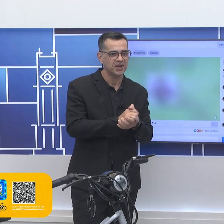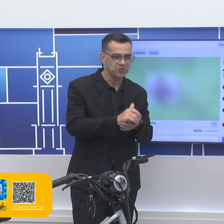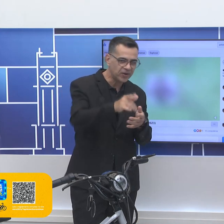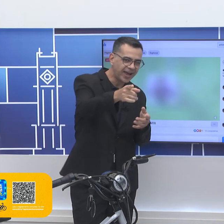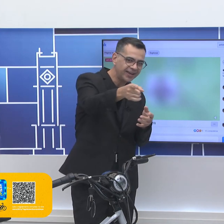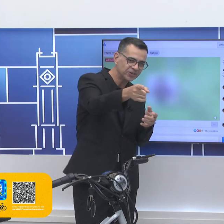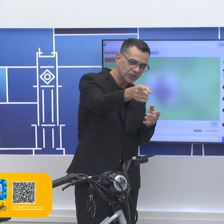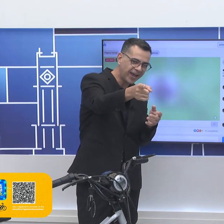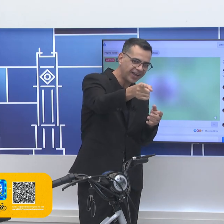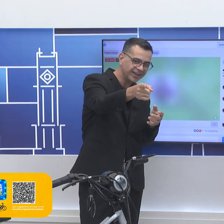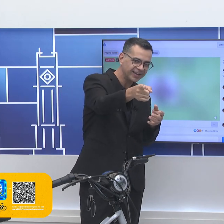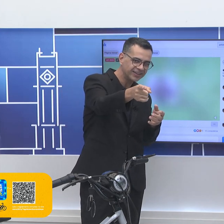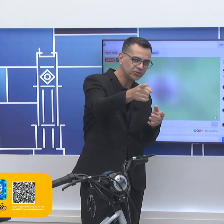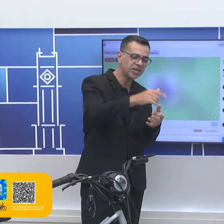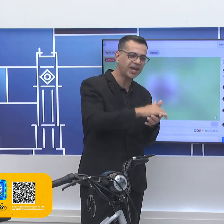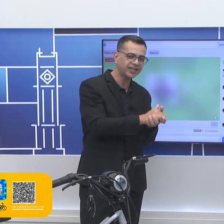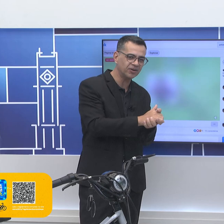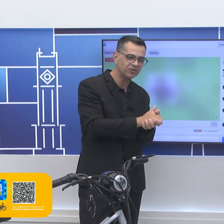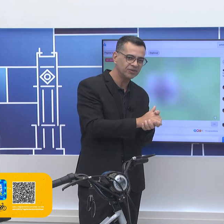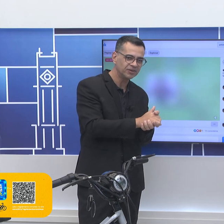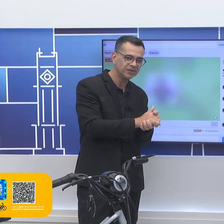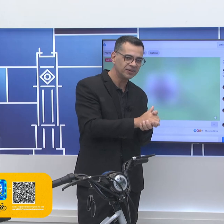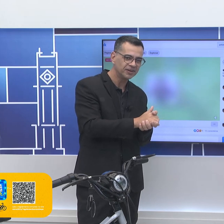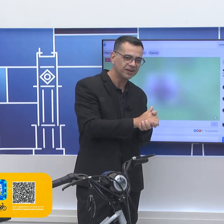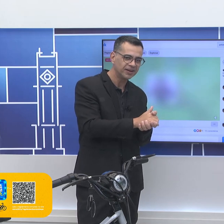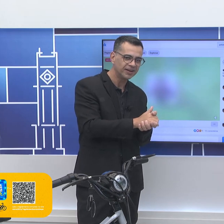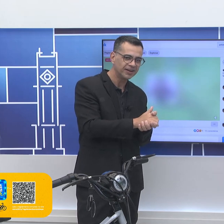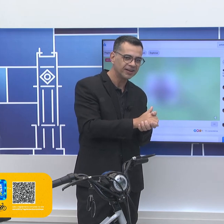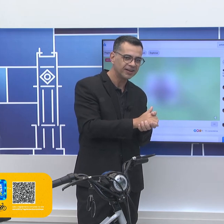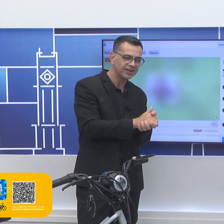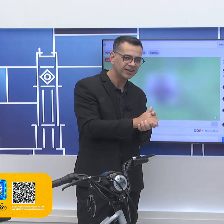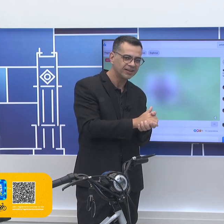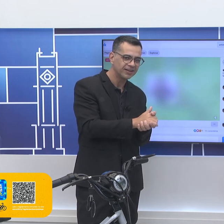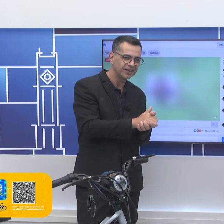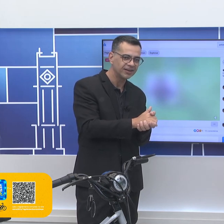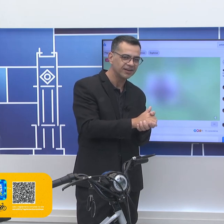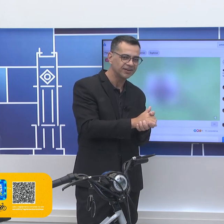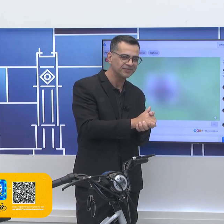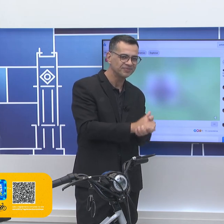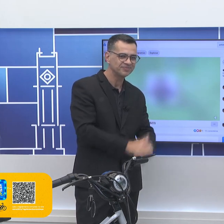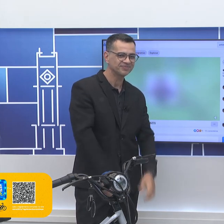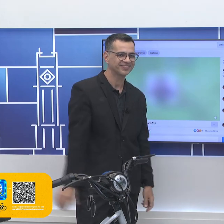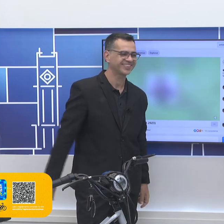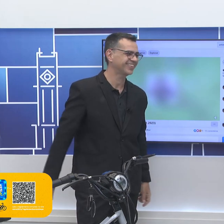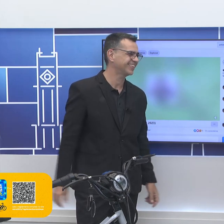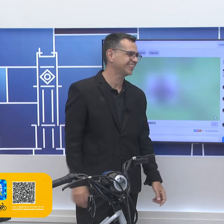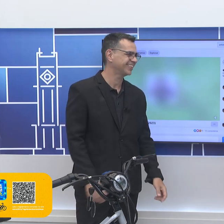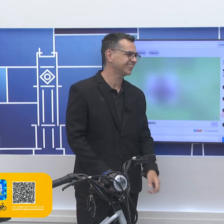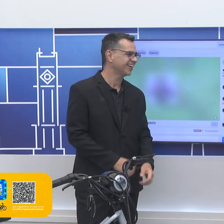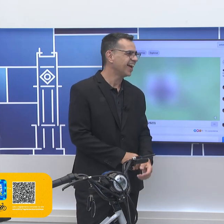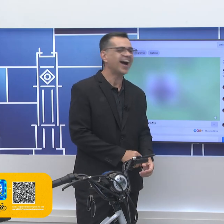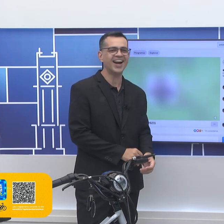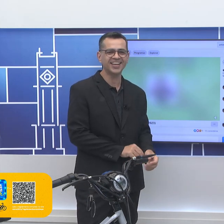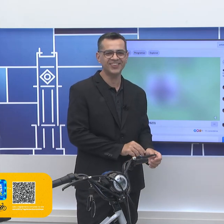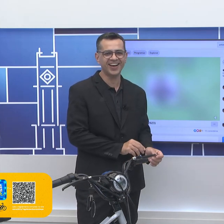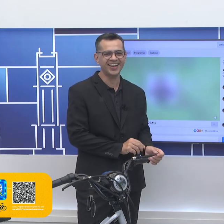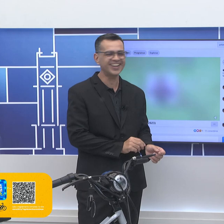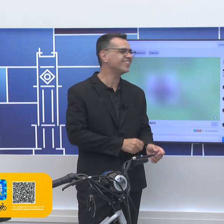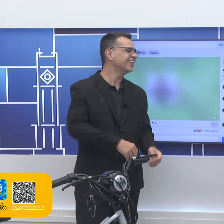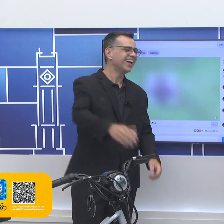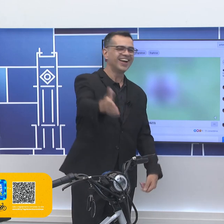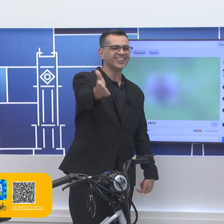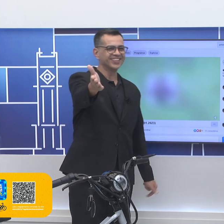parece de faroeste. Não é? Do que é, então? Parece faroeste quando você chega com as duas armas assim, ó. Arquivo